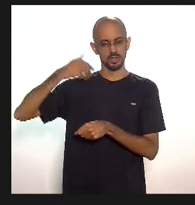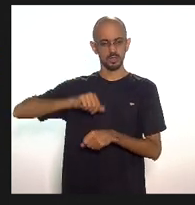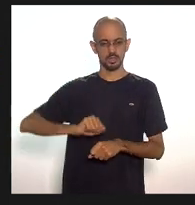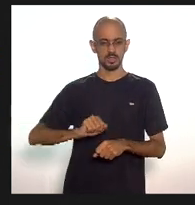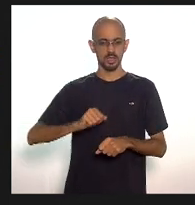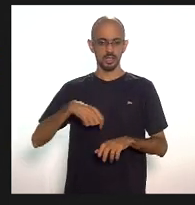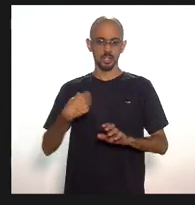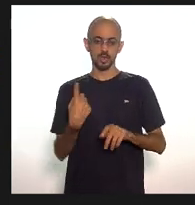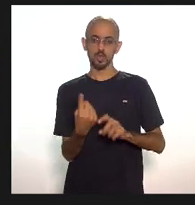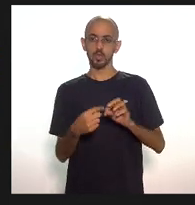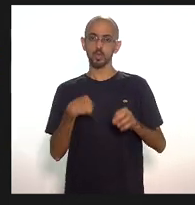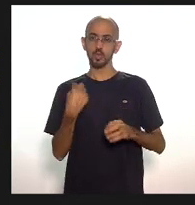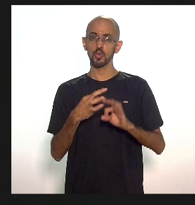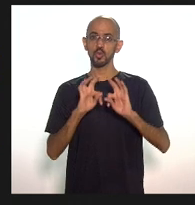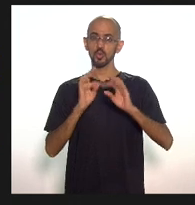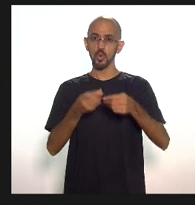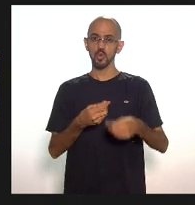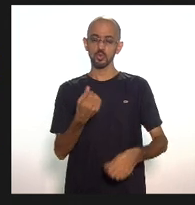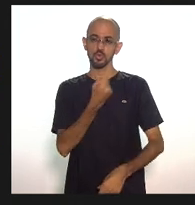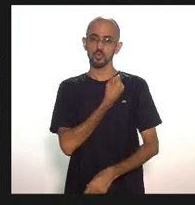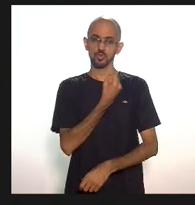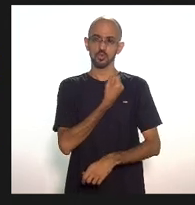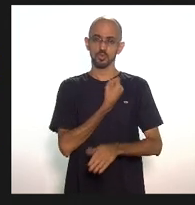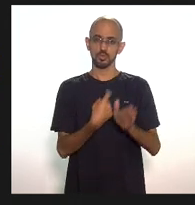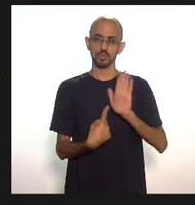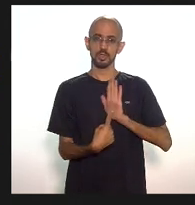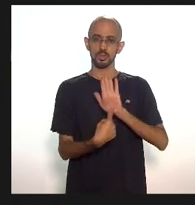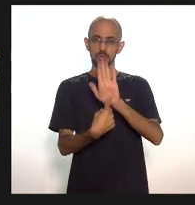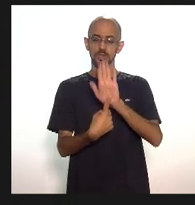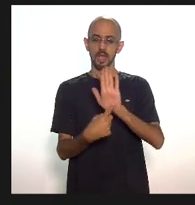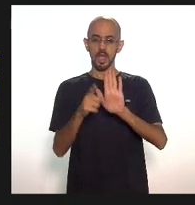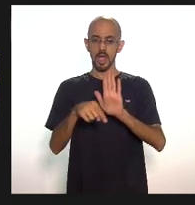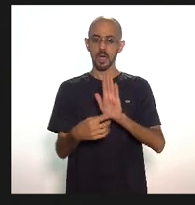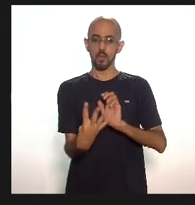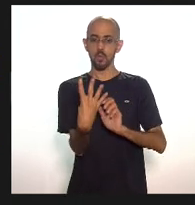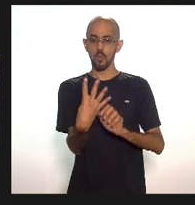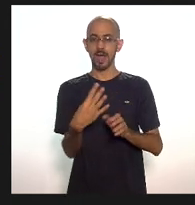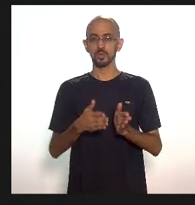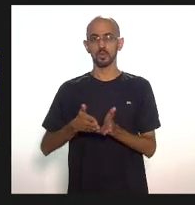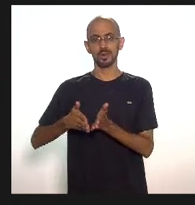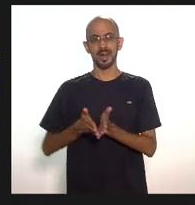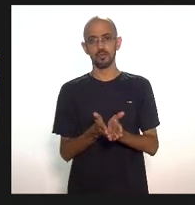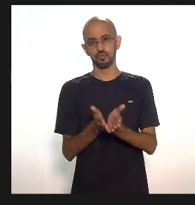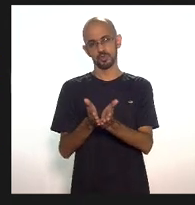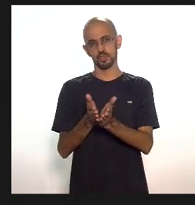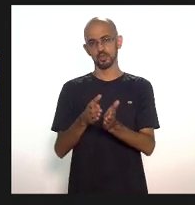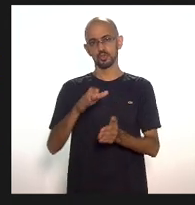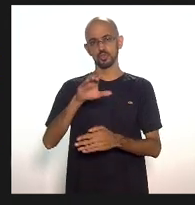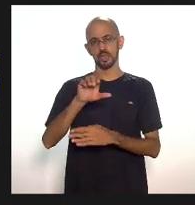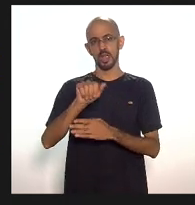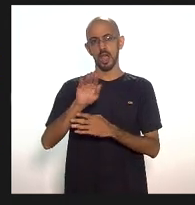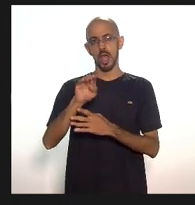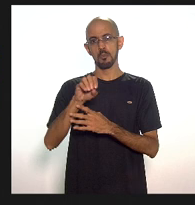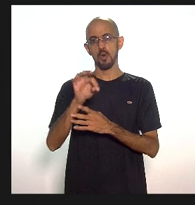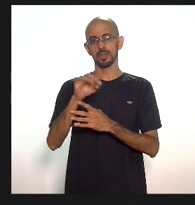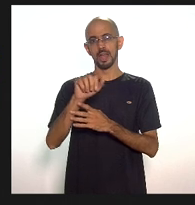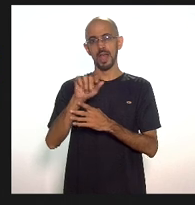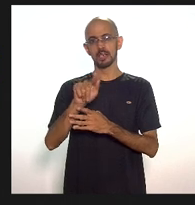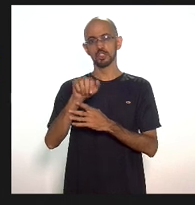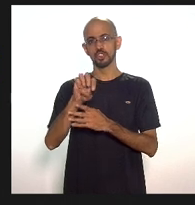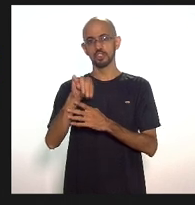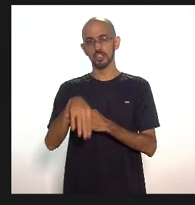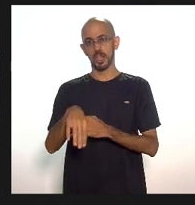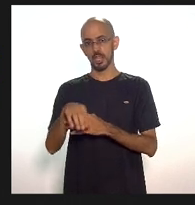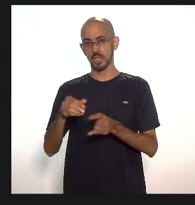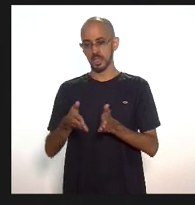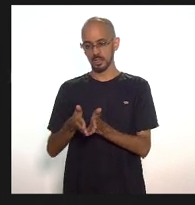eles apresentam são construção de 4 navios de cabotagem nos últimos 10 anos, e um número